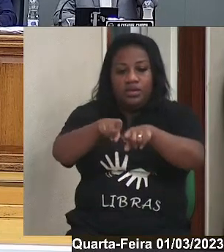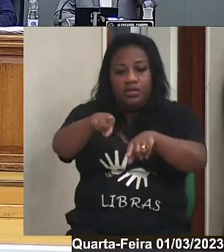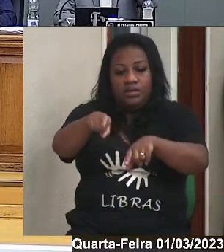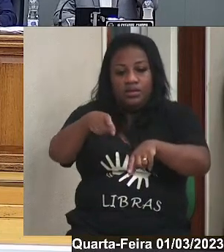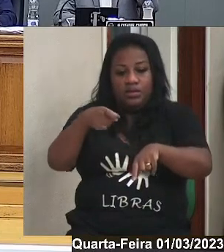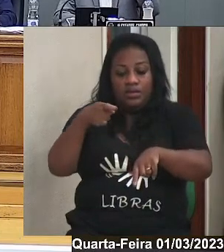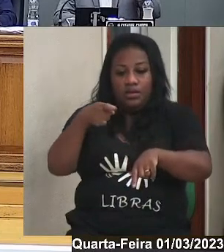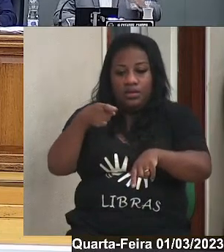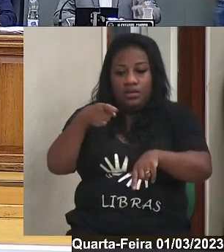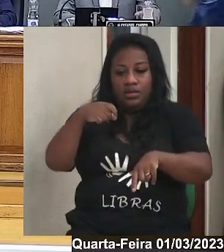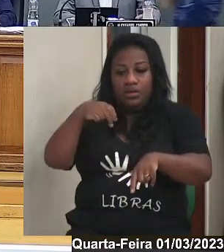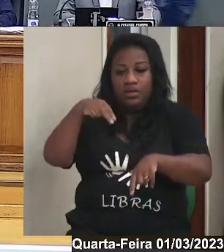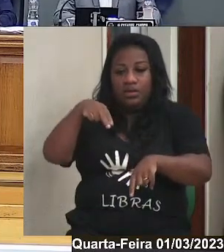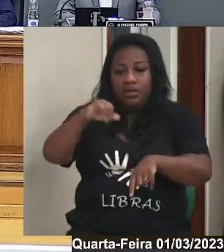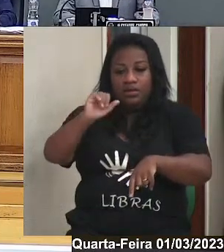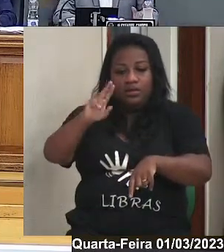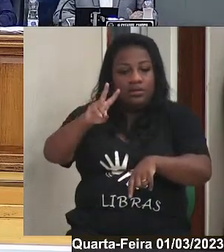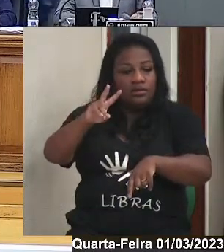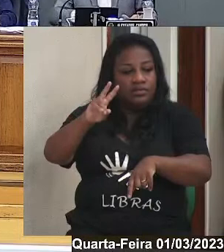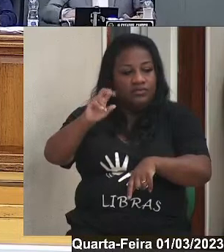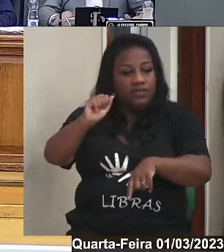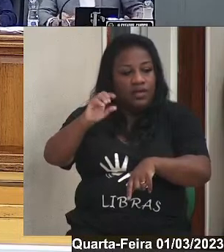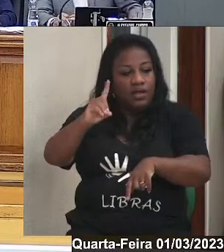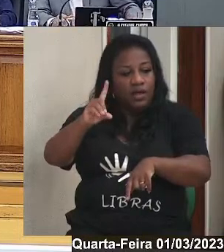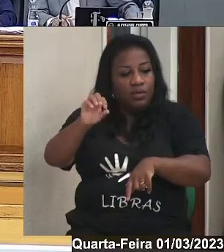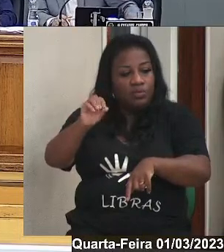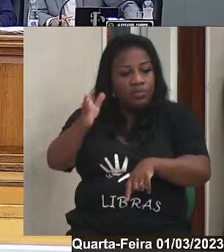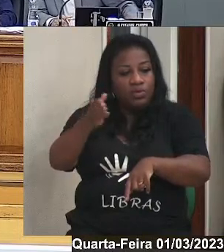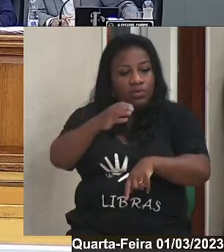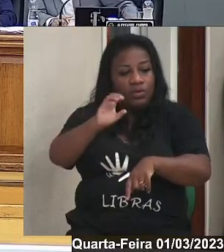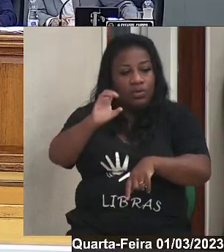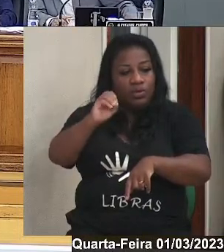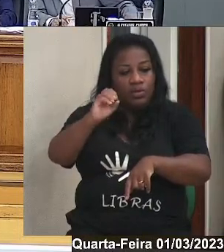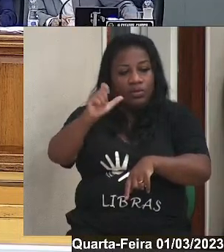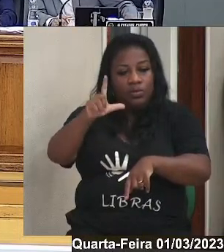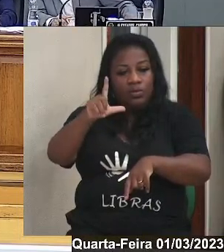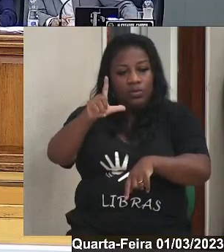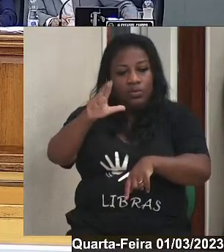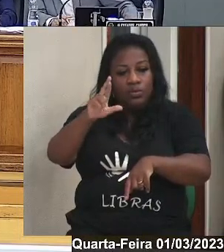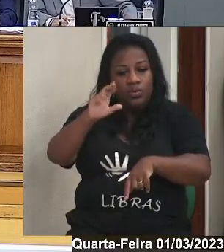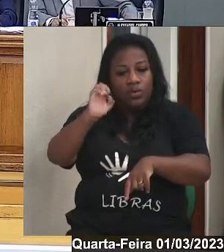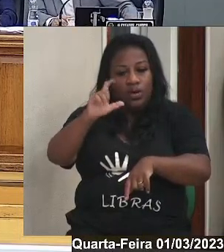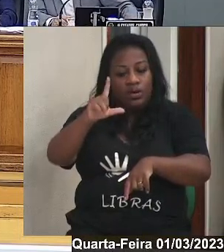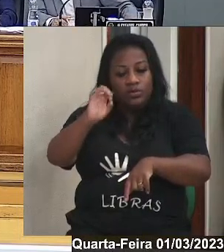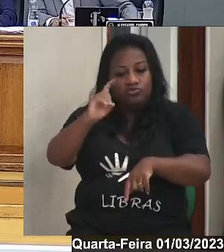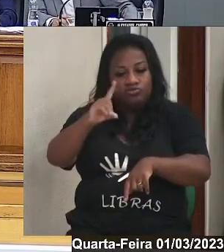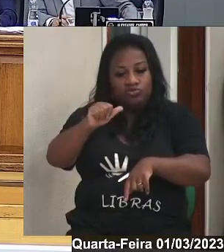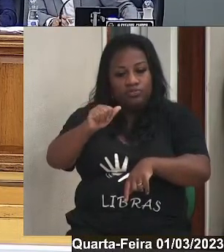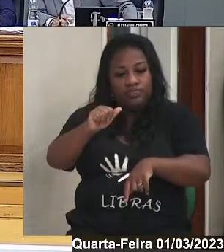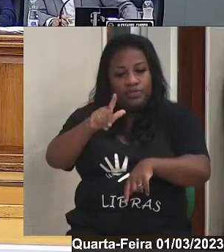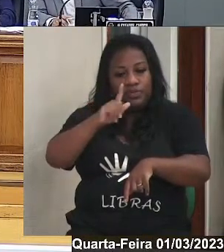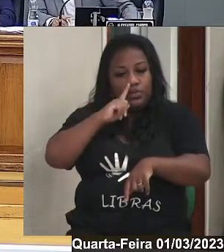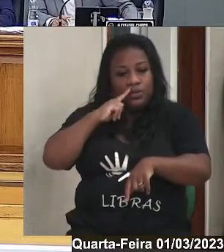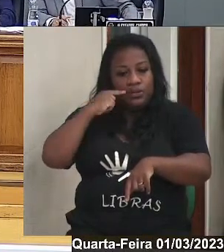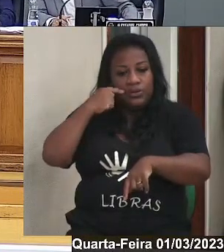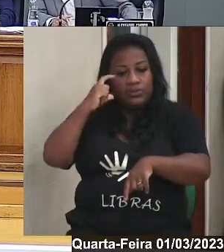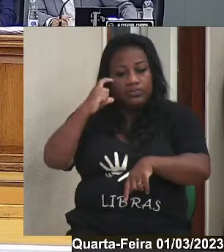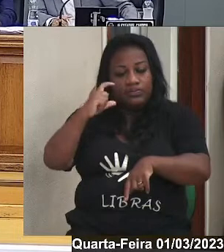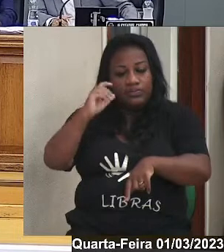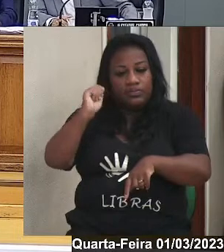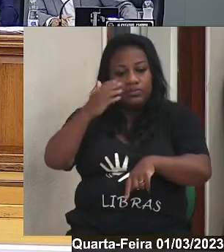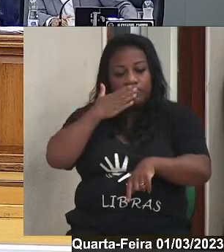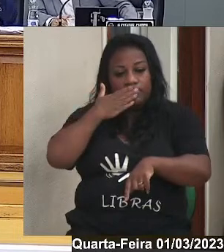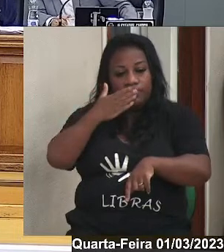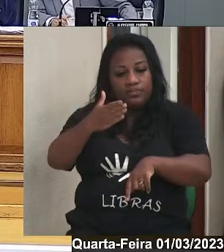ex-prefeito Nivaldo Orlandi, que está aqui na casa. Seja bem-vindo, Nivaldo. Questão de ordem, presidente. Com a palavra o vereador Gilson Oliveira.